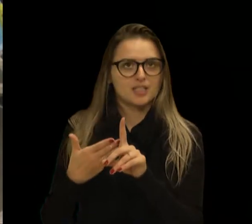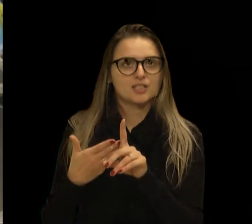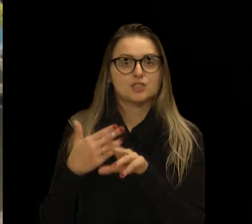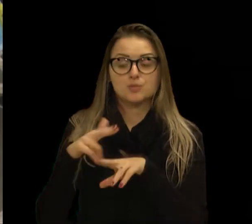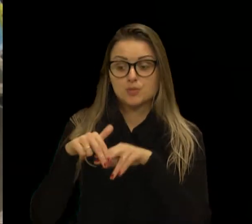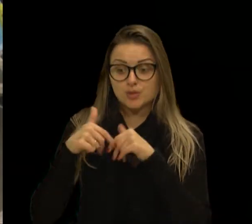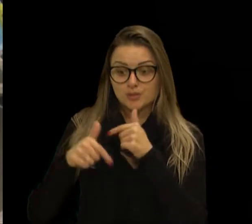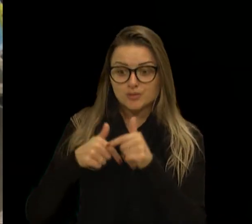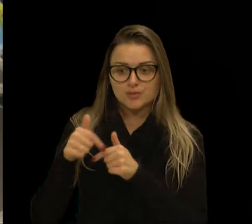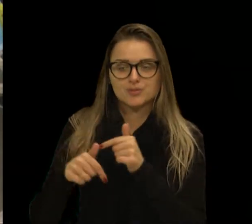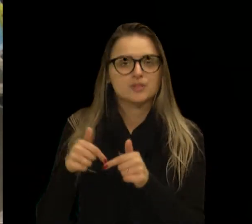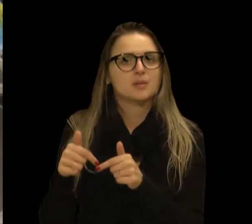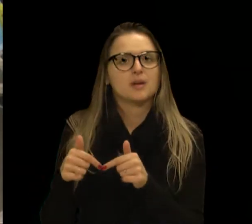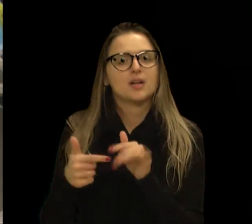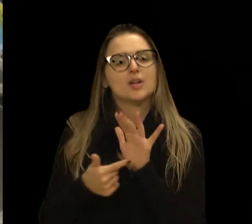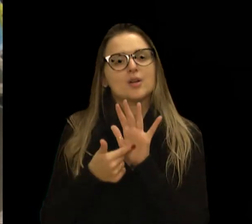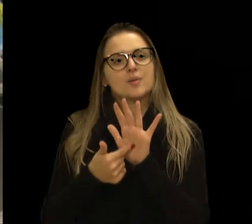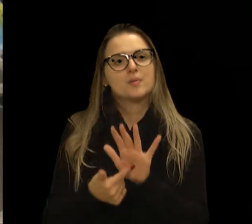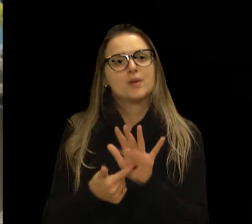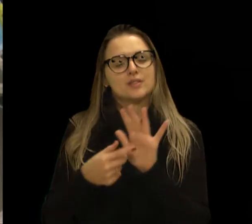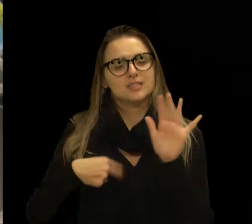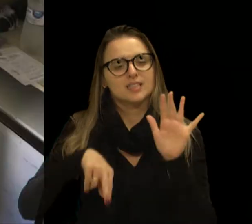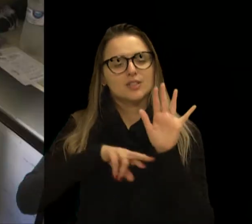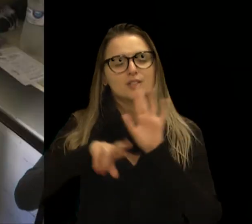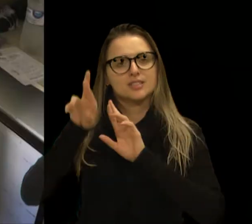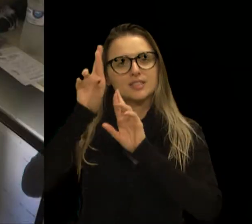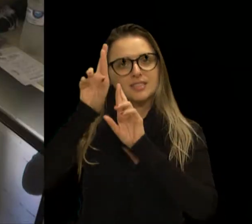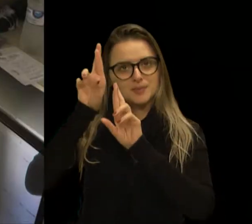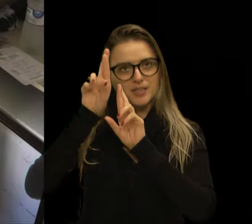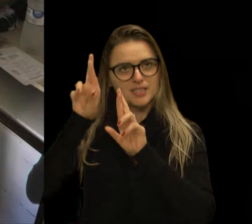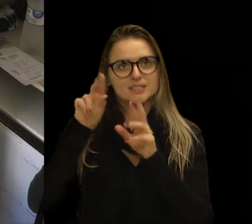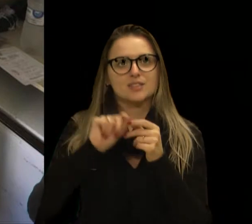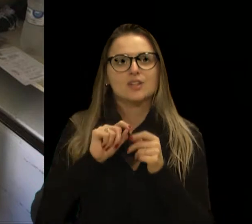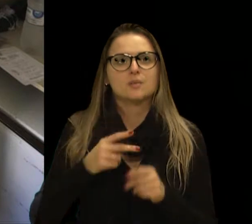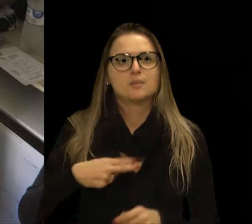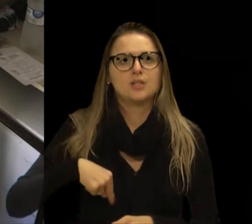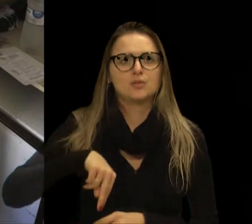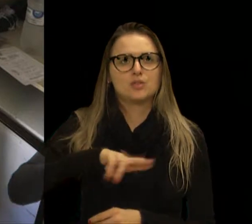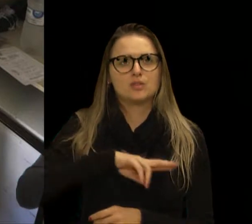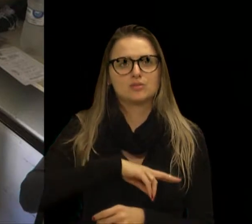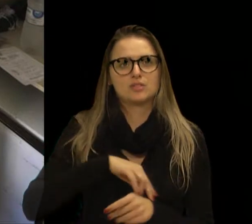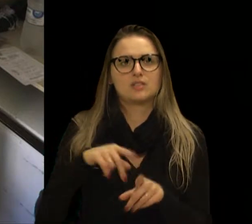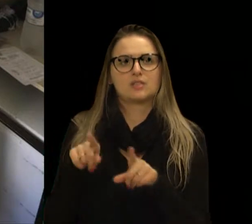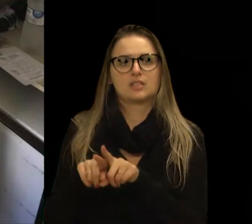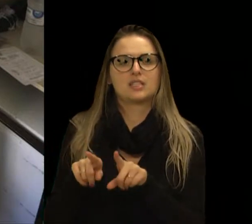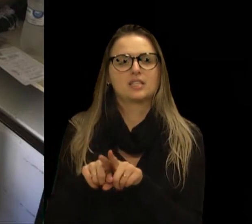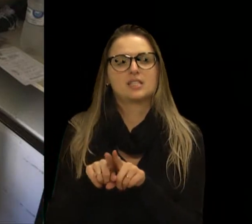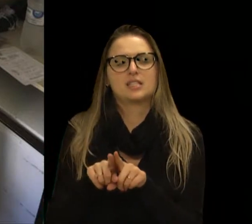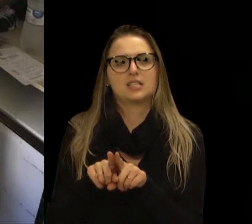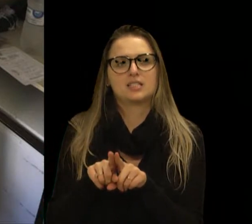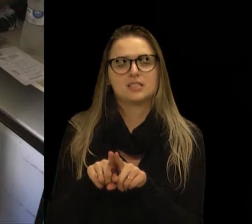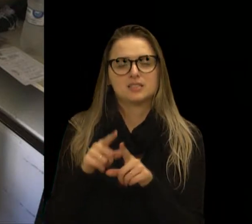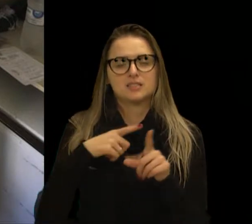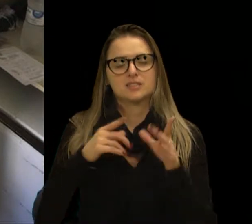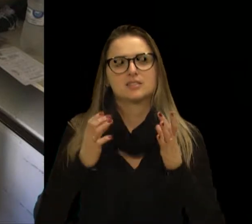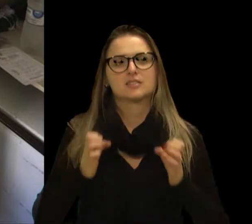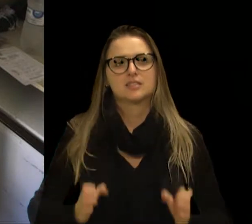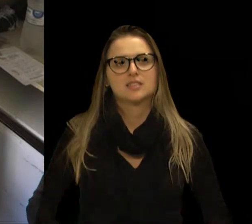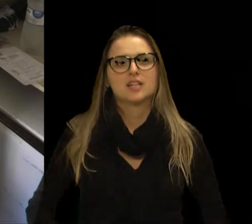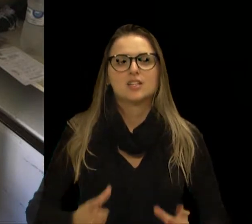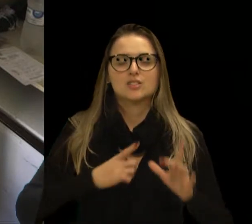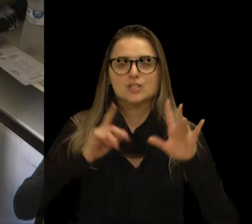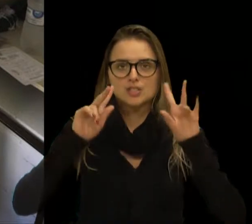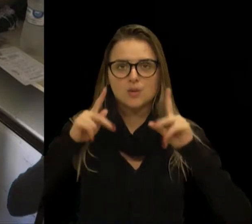atuação reforça a nossa esperança e nos motiva a seguirmos um caminho reto de ética, de